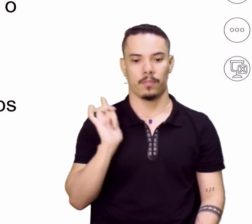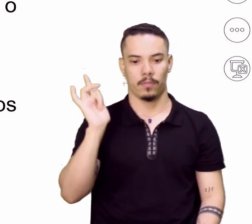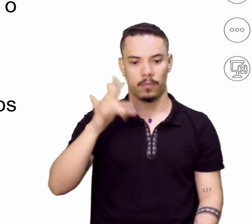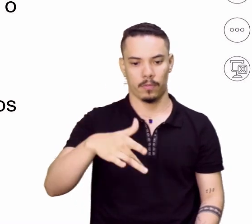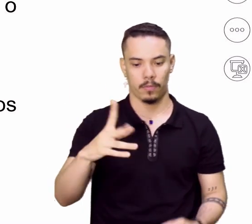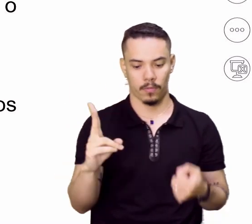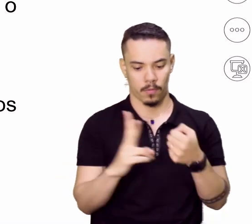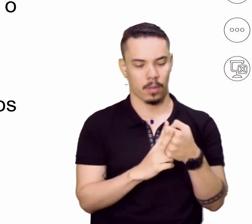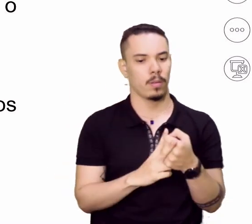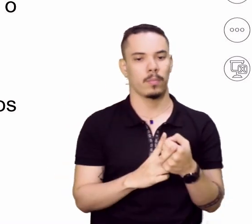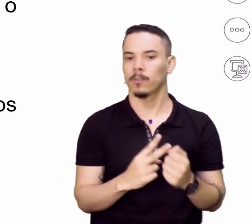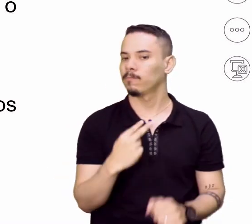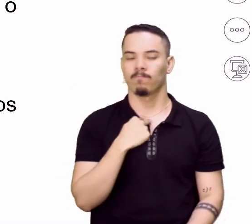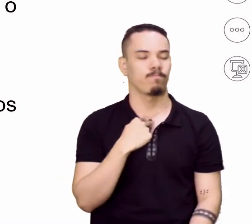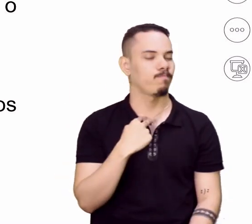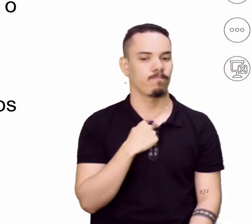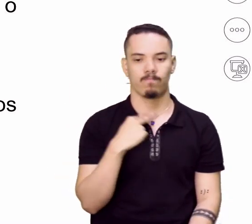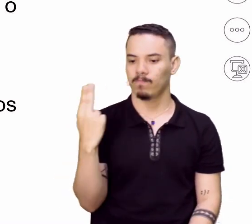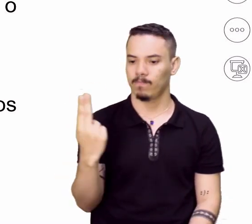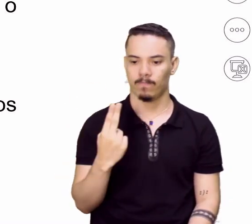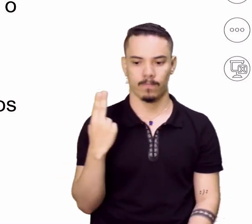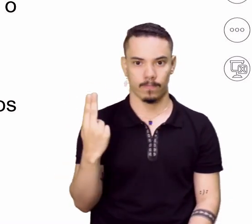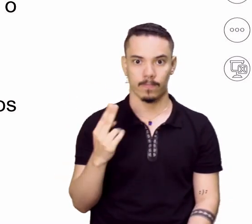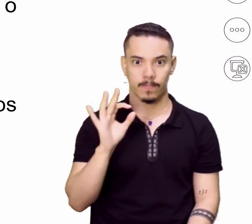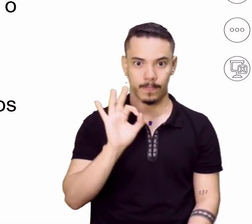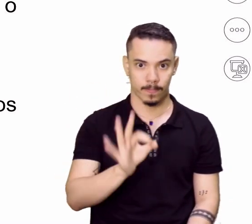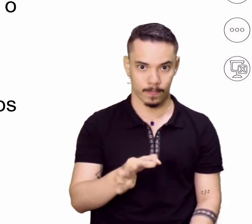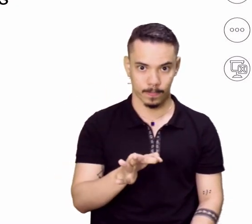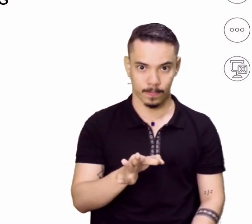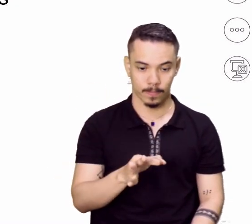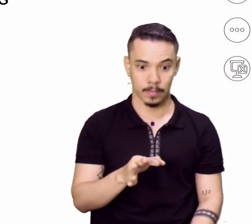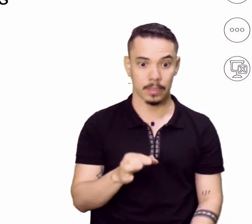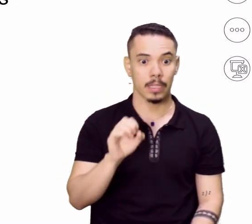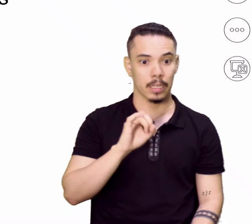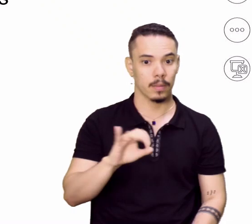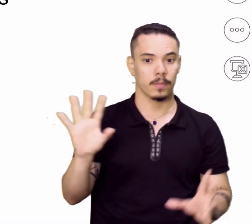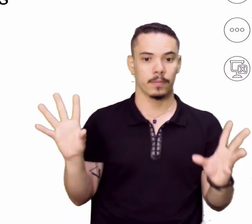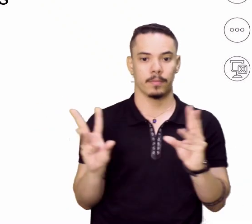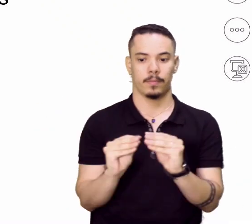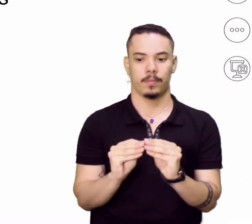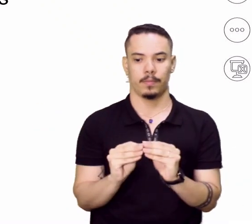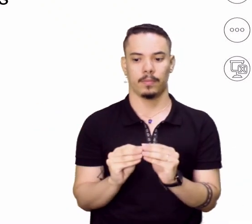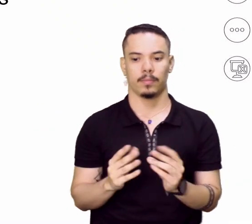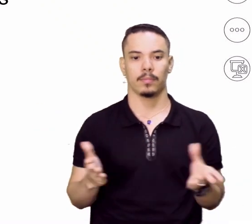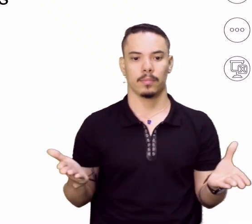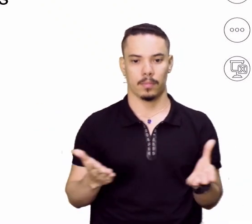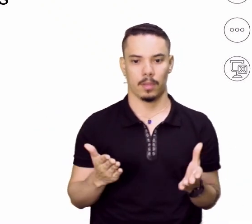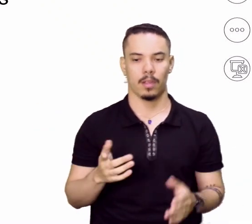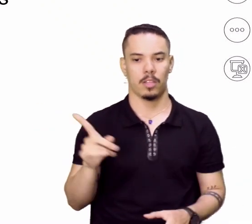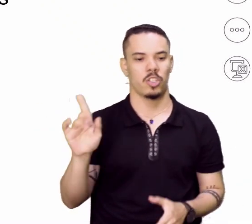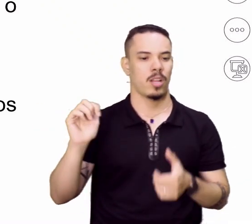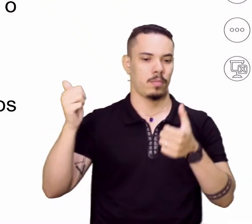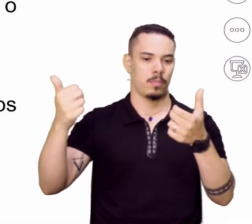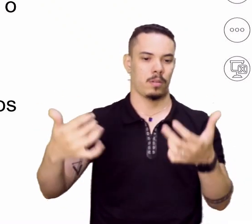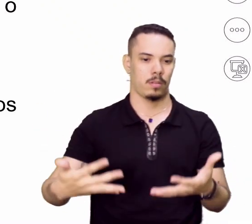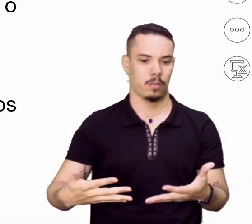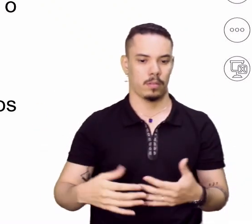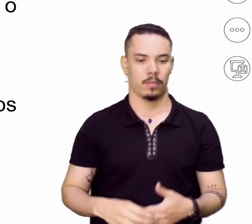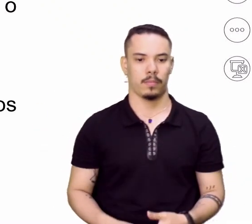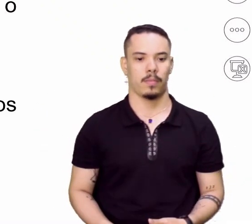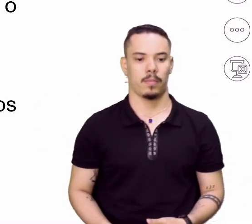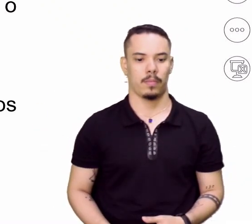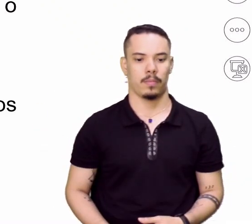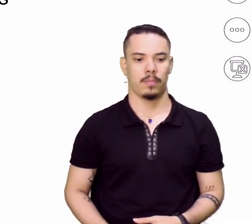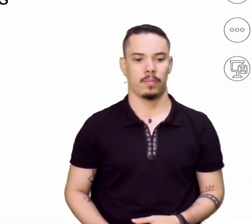omite esse pronome relativo aqui. Beleza? Tendo dito isso, vamos lá Essa aqui é uma coisa que já foi falada, aqui a